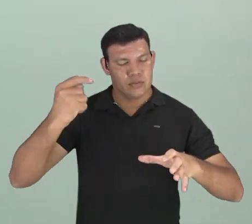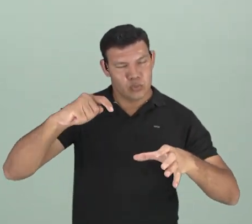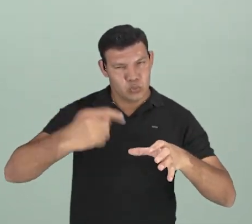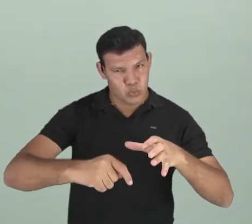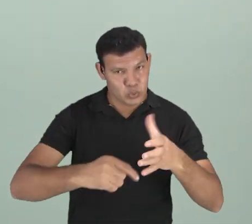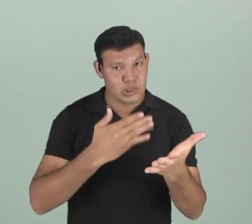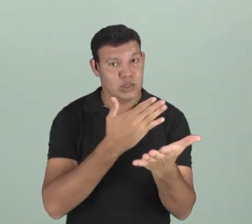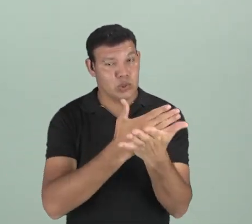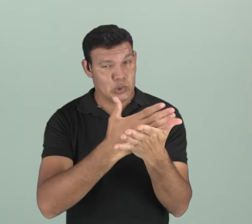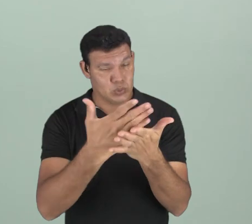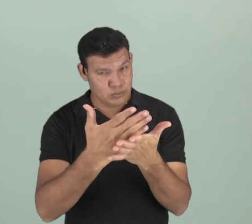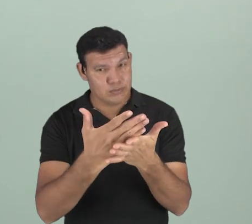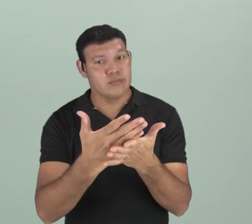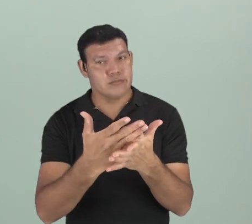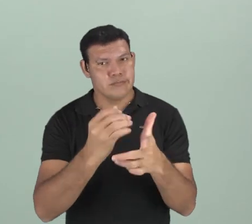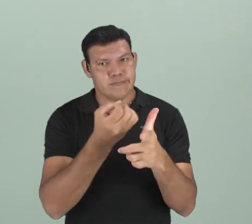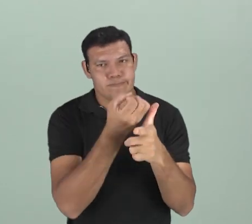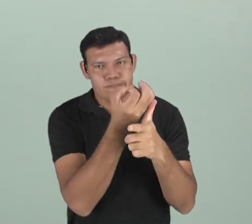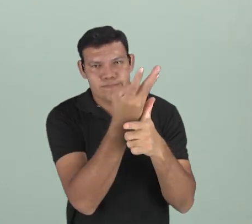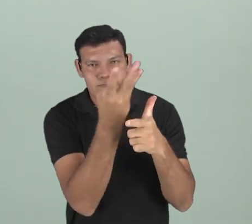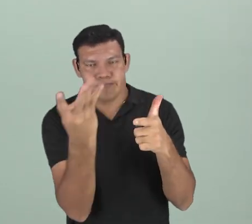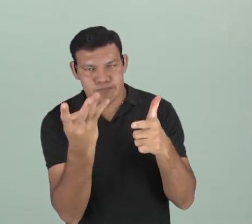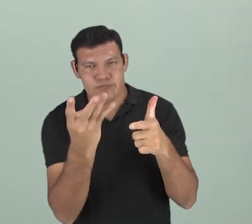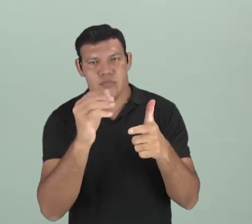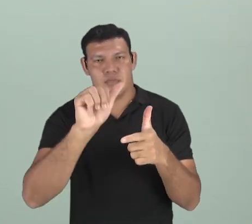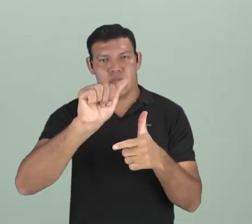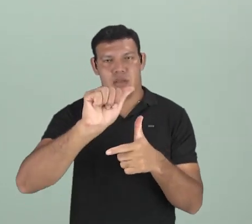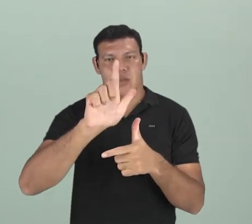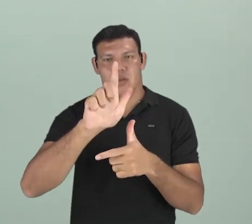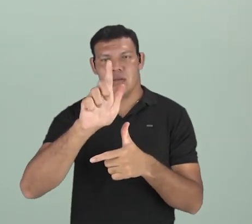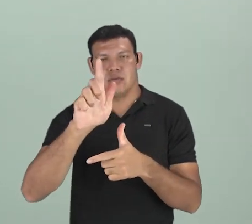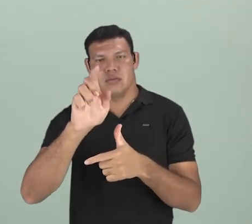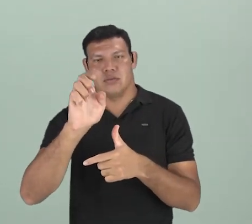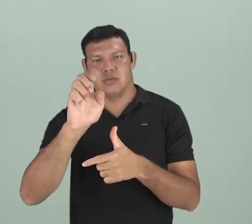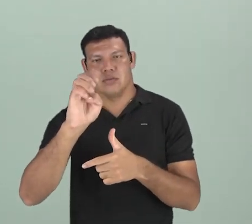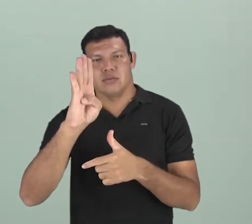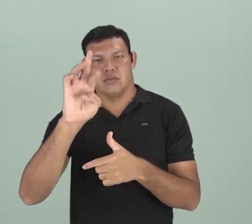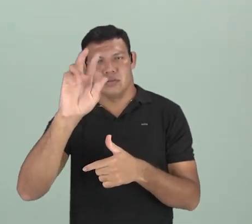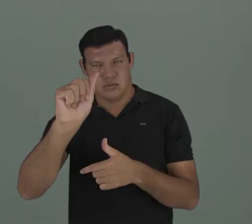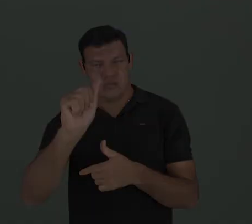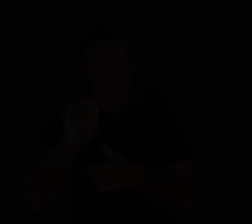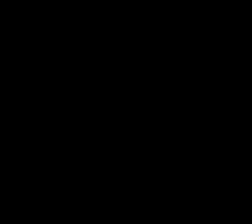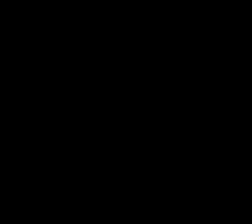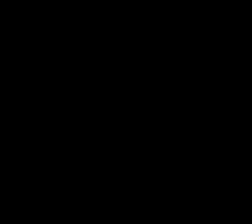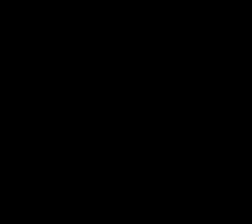início do estudo da álgebra. Bom estudo e até a próxima!